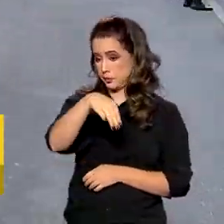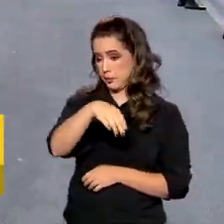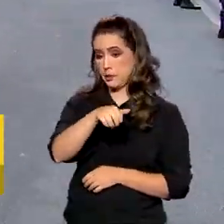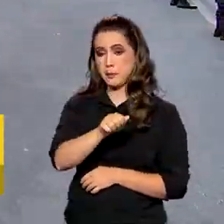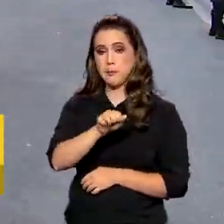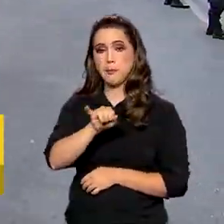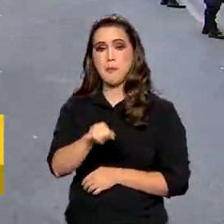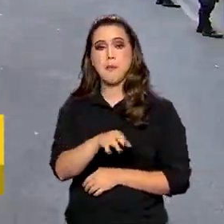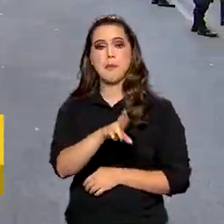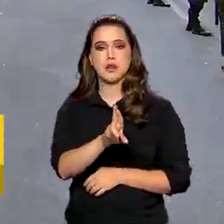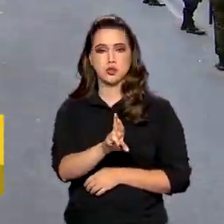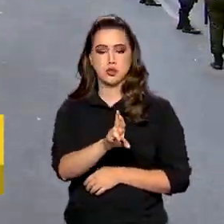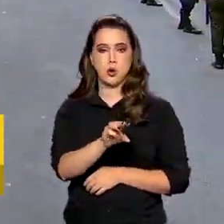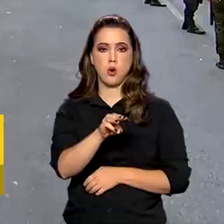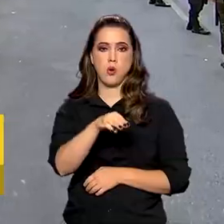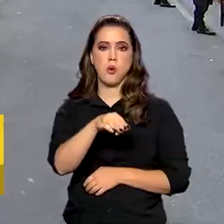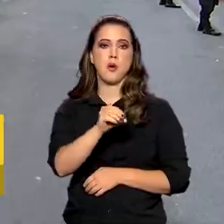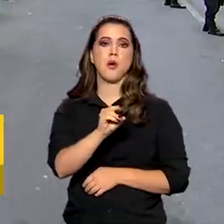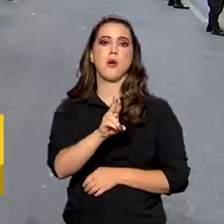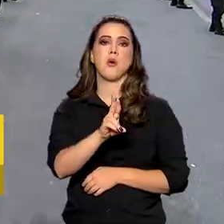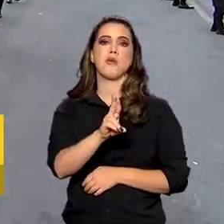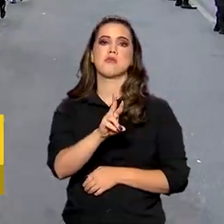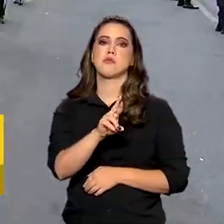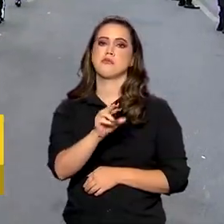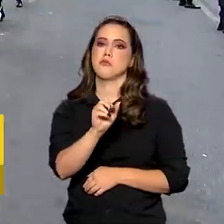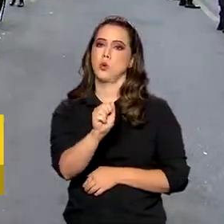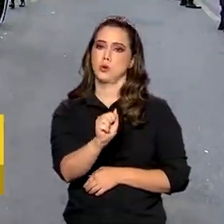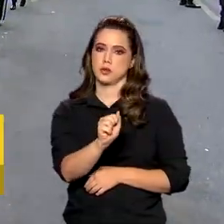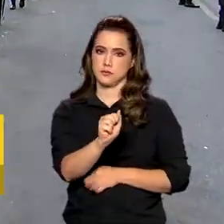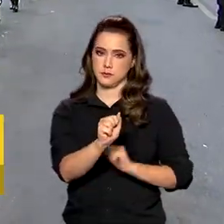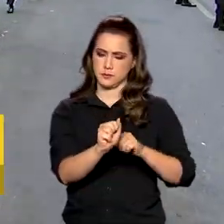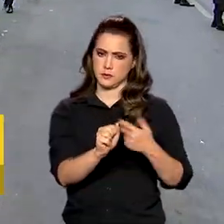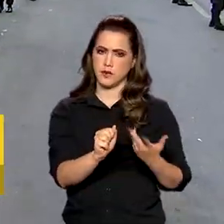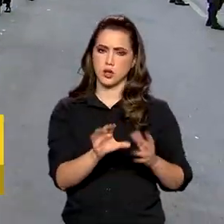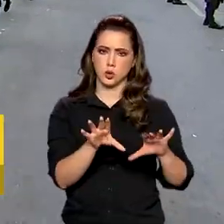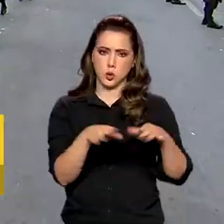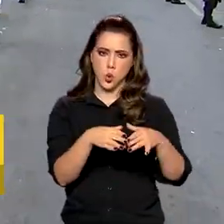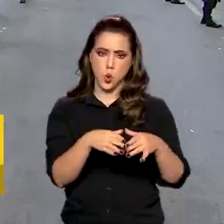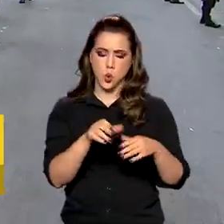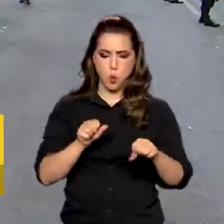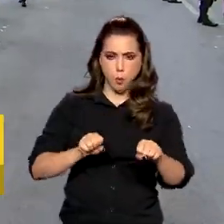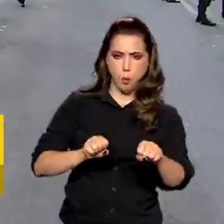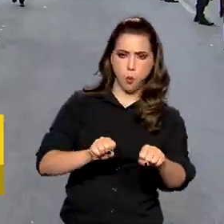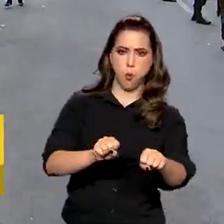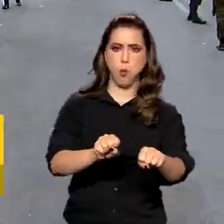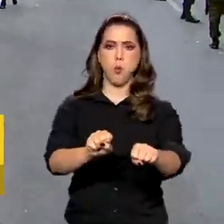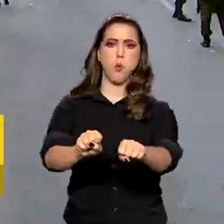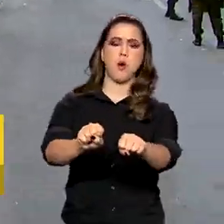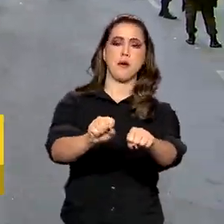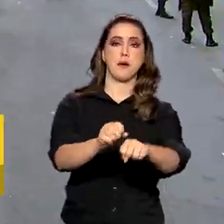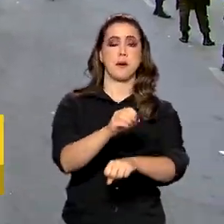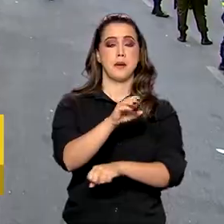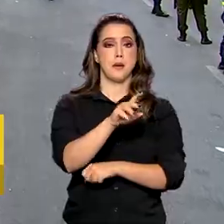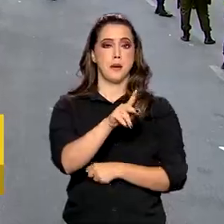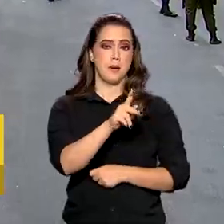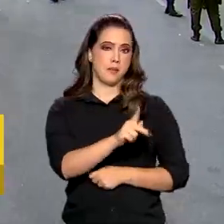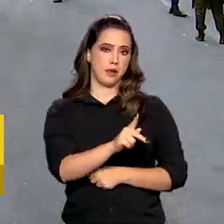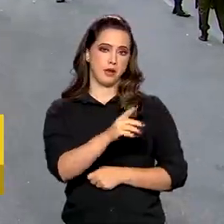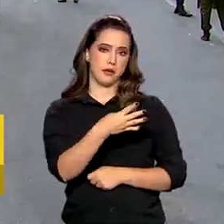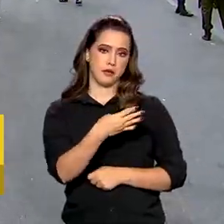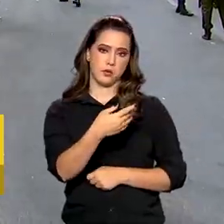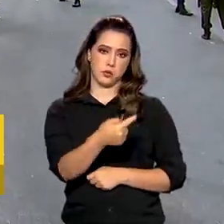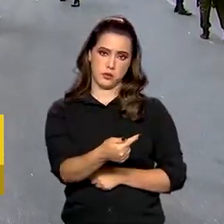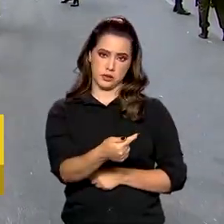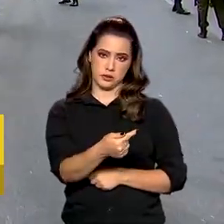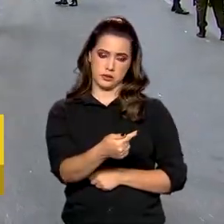Aérea. E aí, esse grupo de pilotos pilotaram uma aeronave P-47 Thunderbolt e